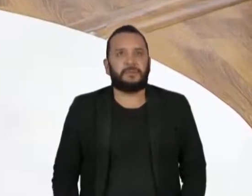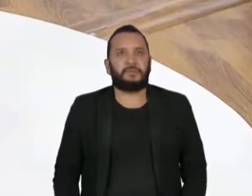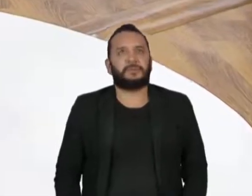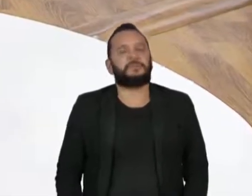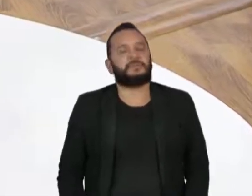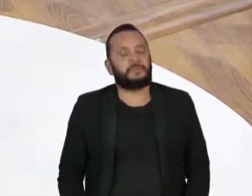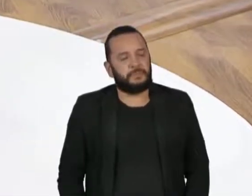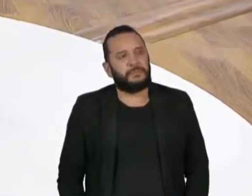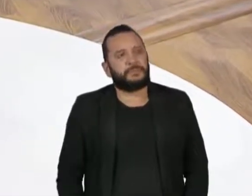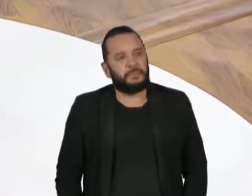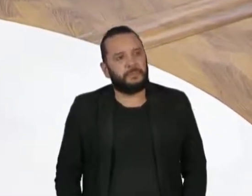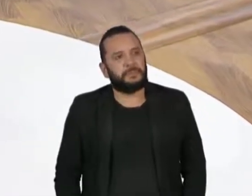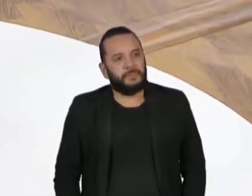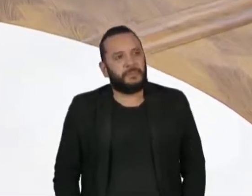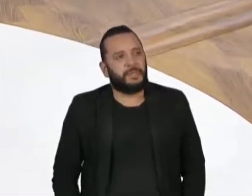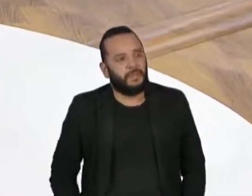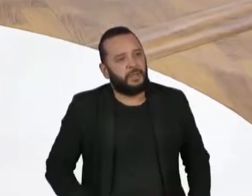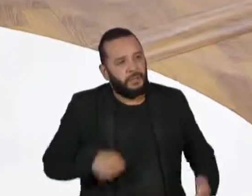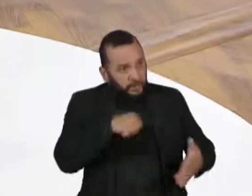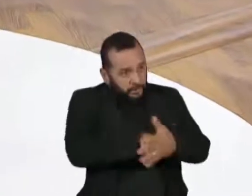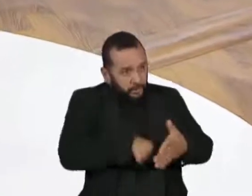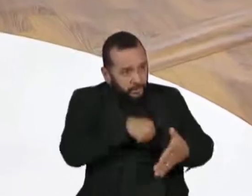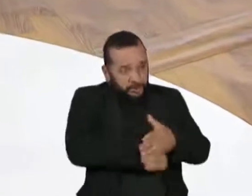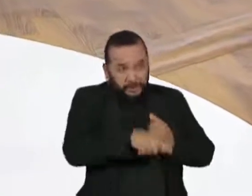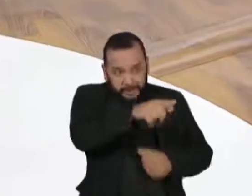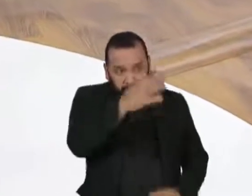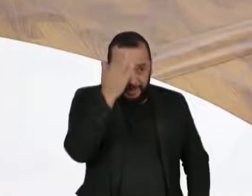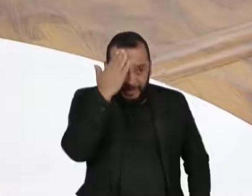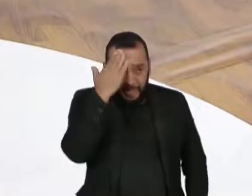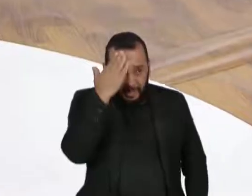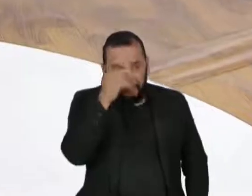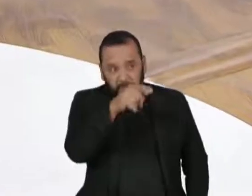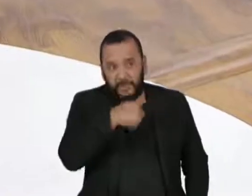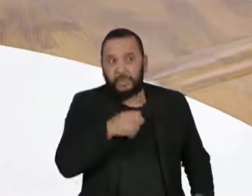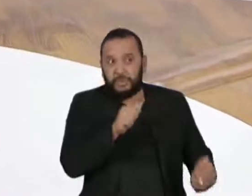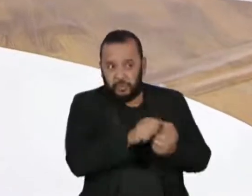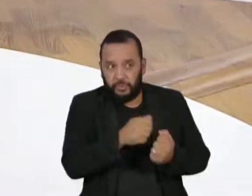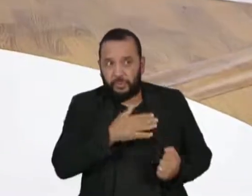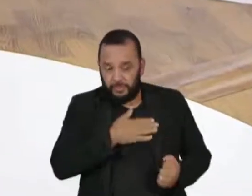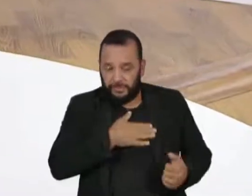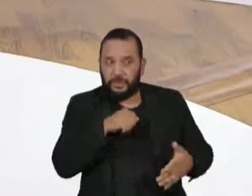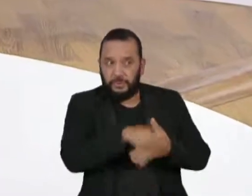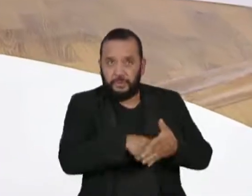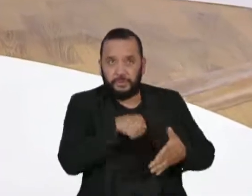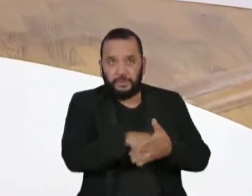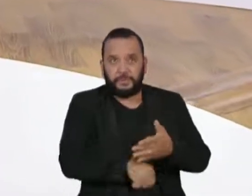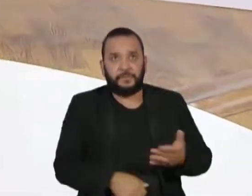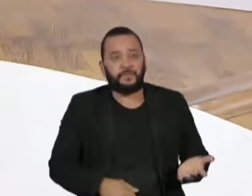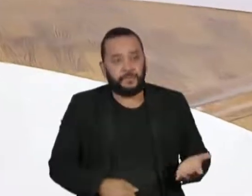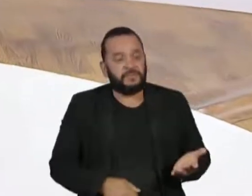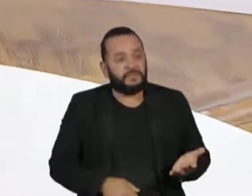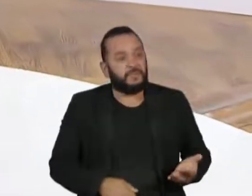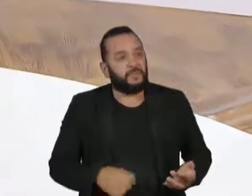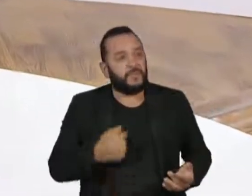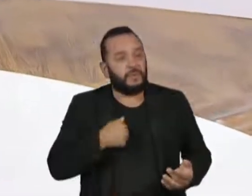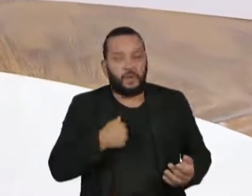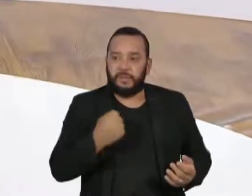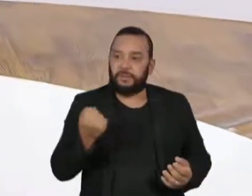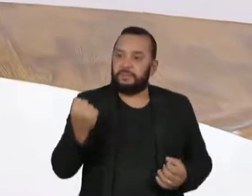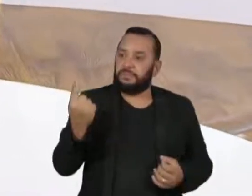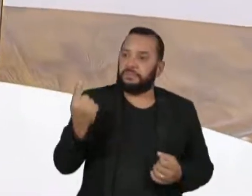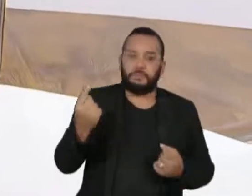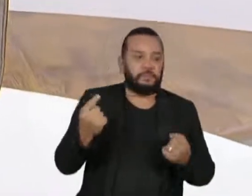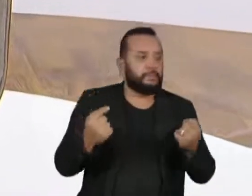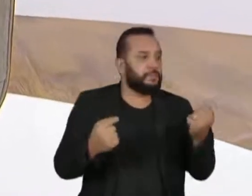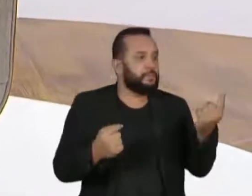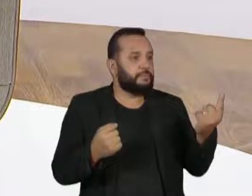É uma luta. Você sabe bem porque você está comigo nessa luta de sermos os únicos em muitos